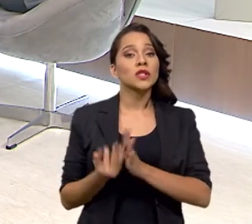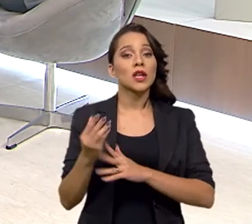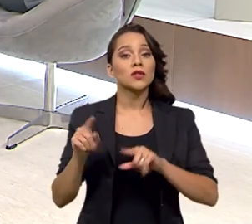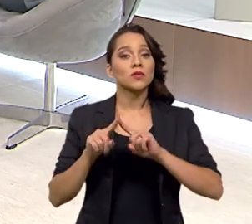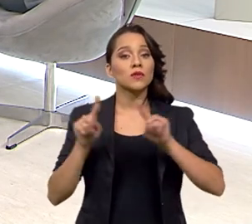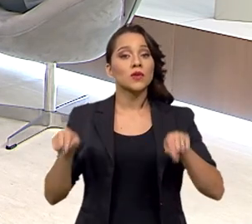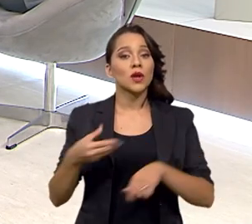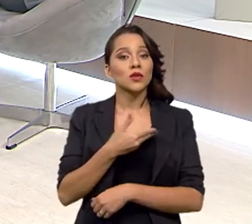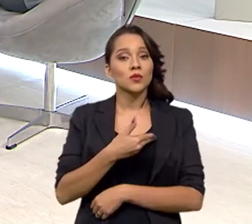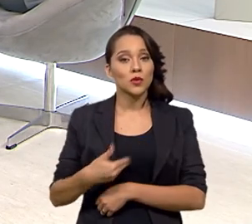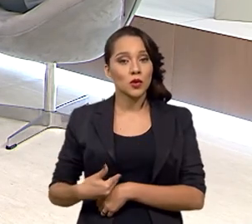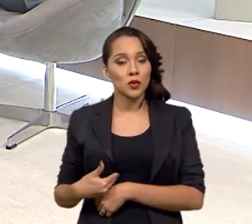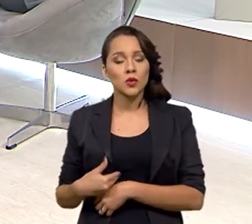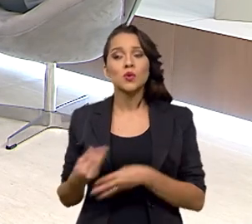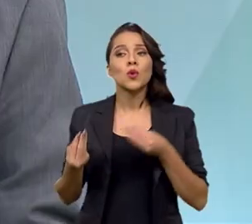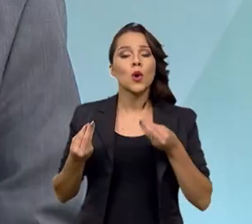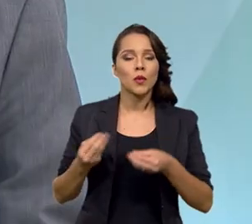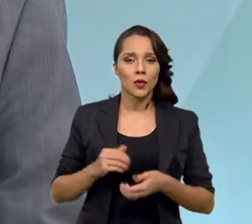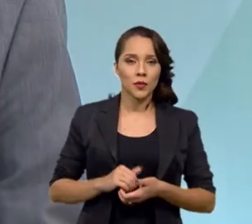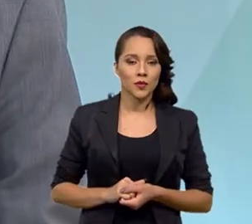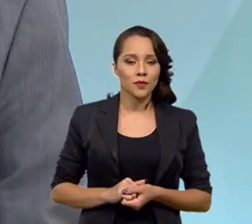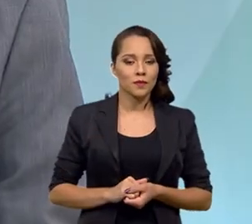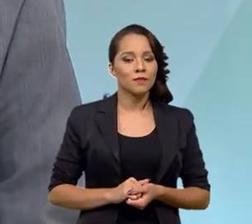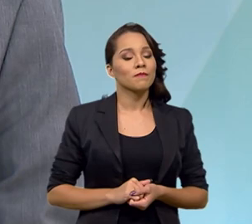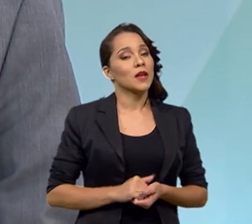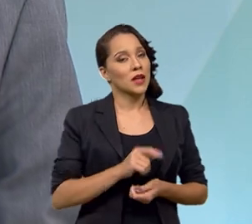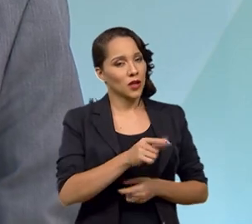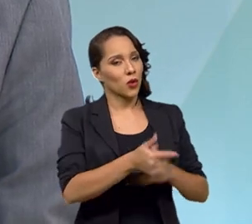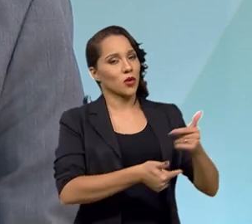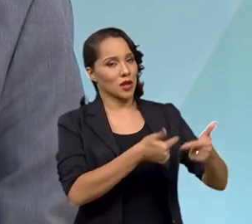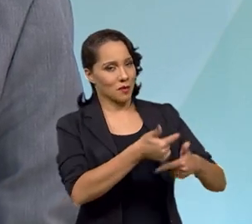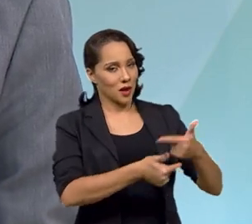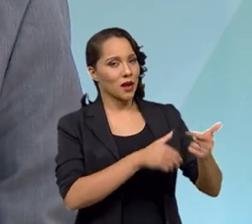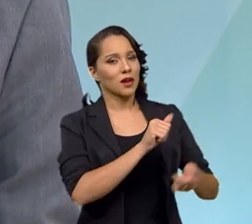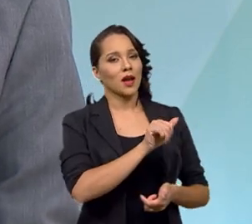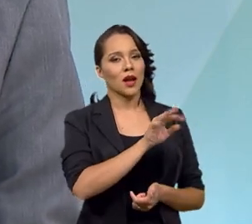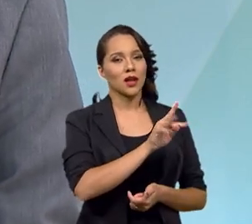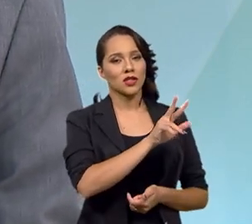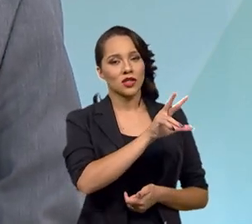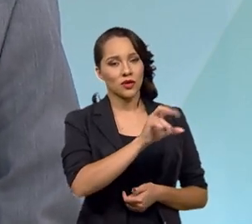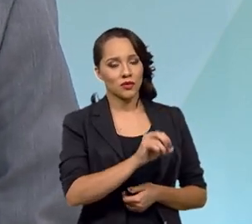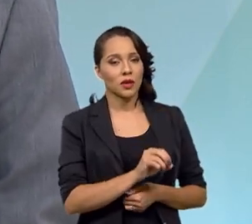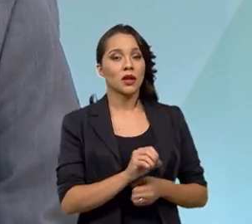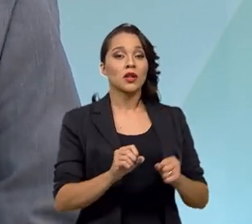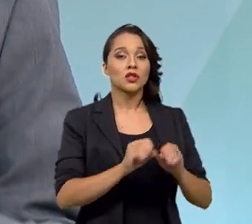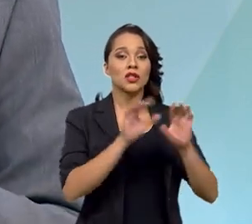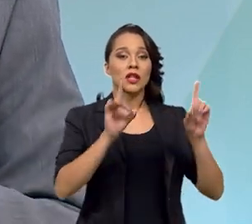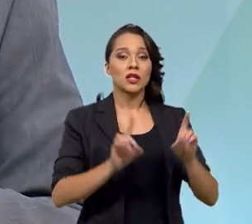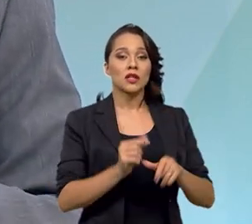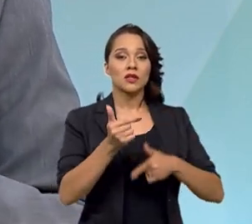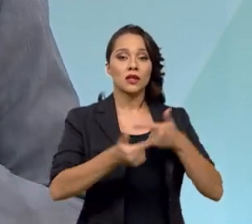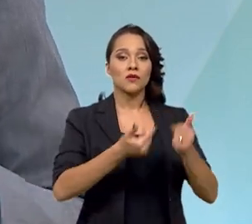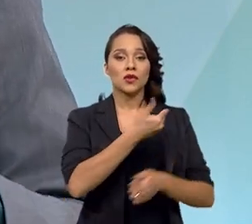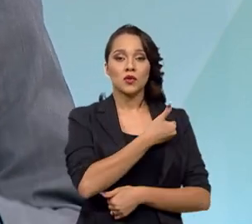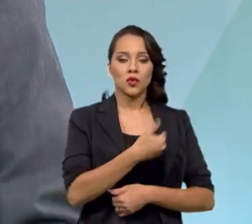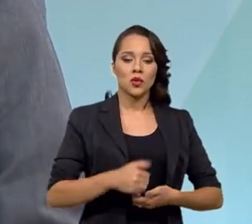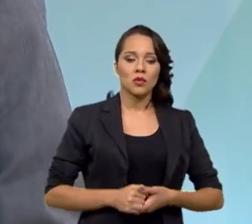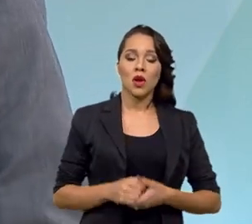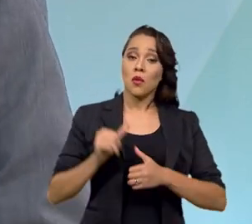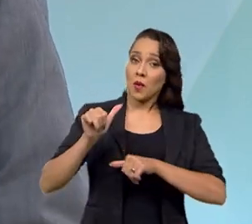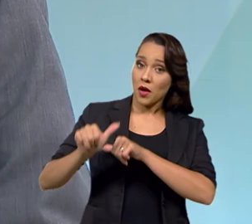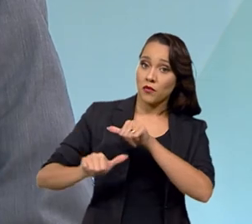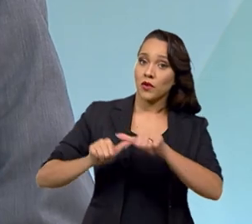número de funcionários públicos de que maneira Nativa Nativa digitalizando serviço público uma verdadeira